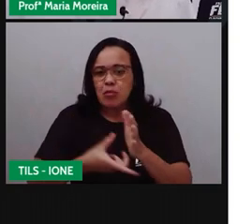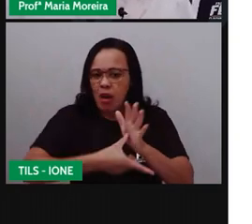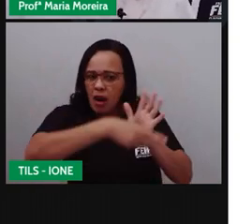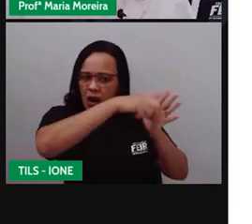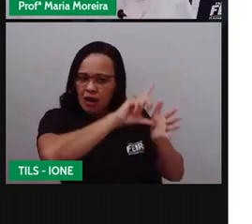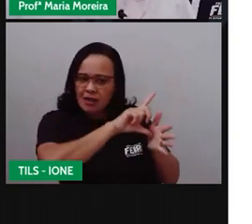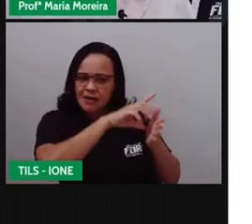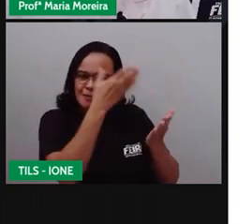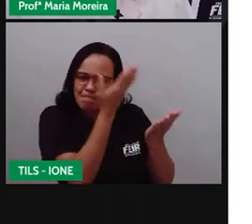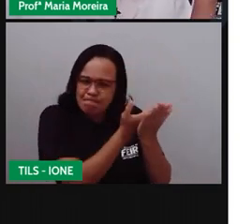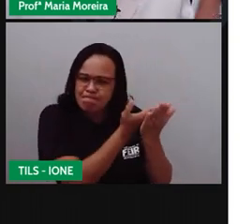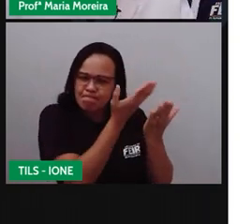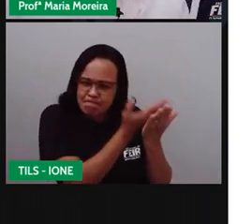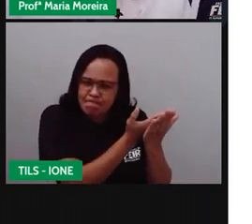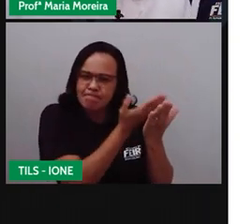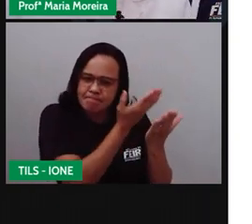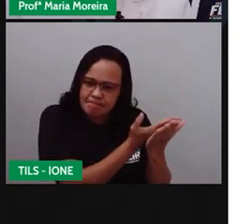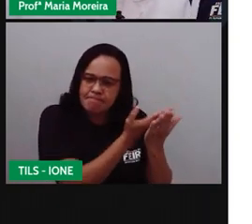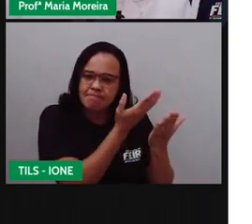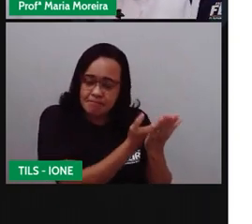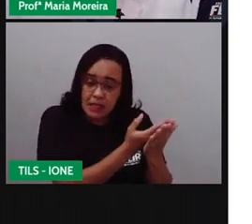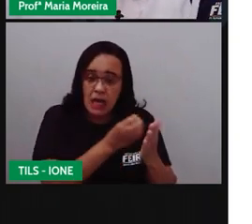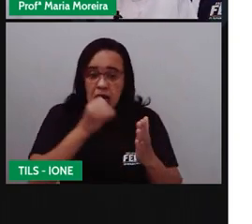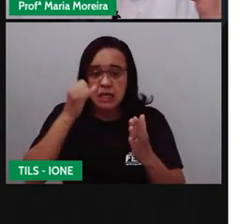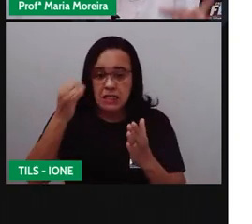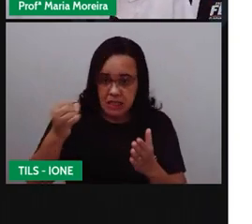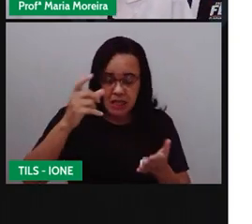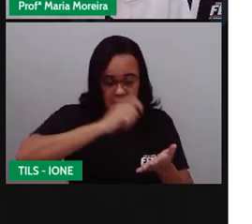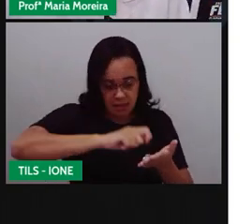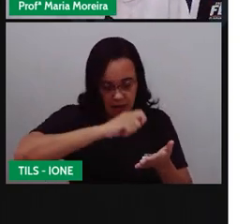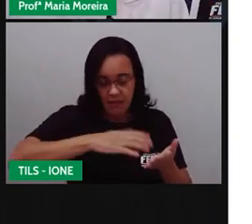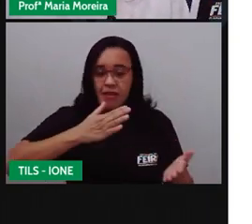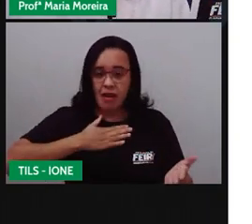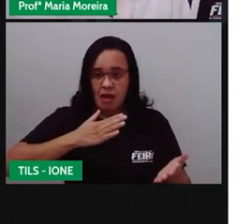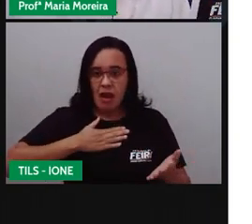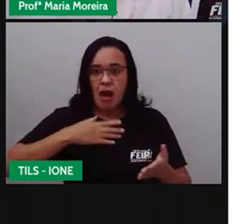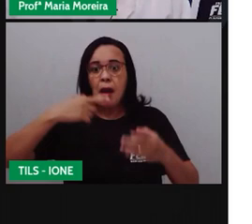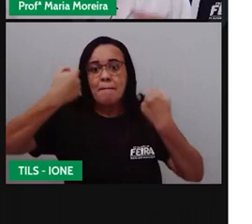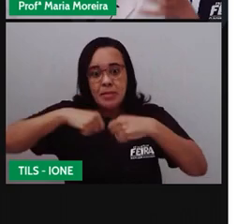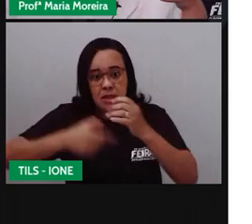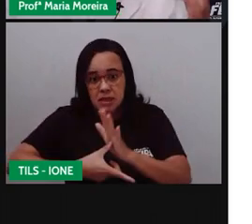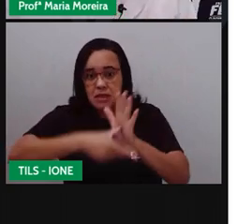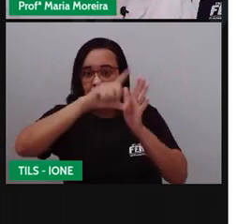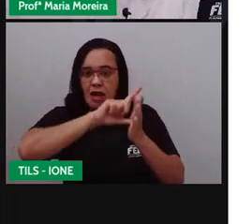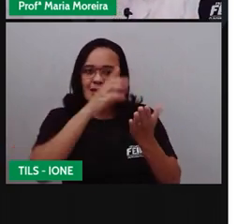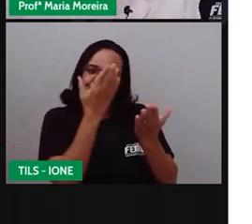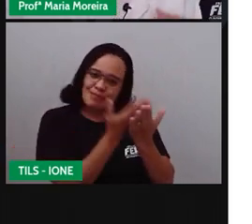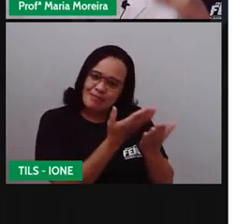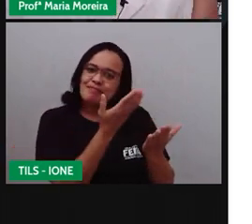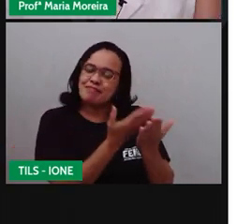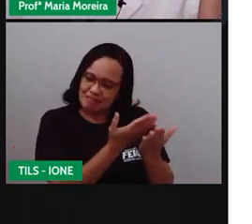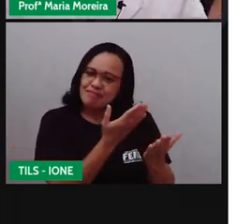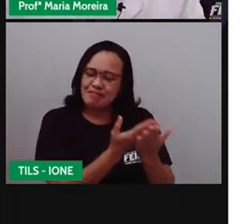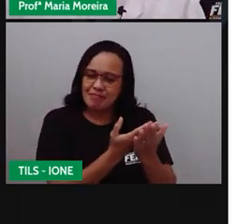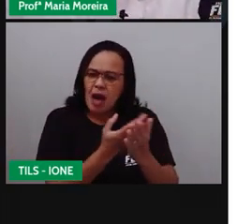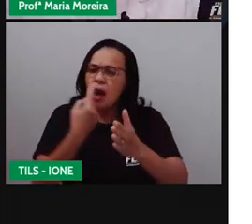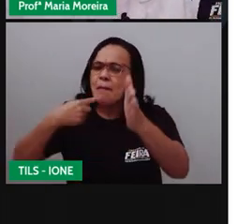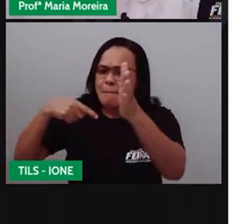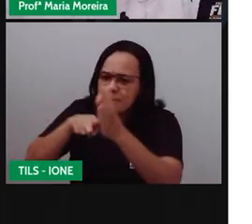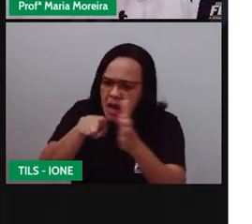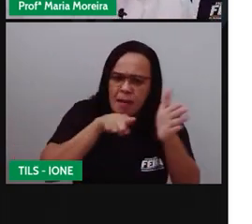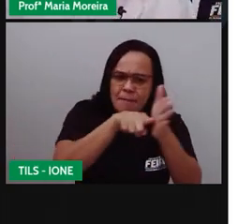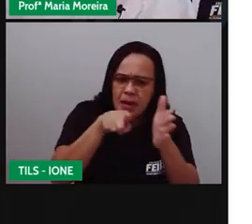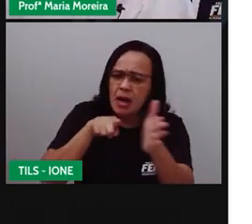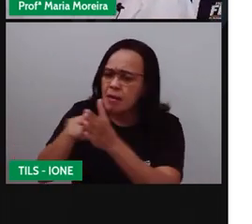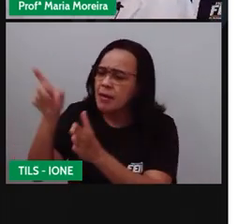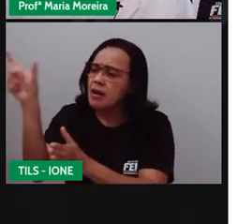quê? Estude. Então, se eu quero escrever sobre Oni, eu preciso estudar. E aí eu vou perguntar quem? A família